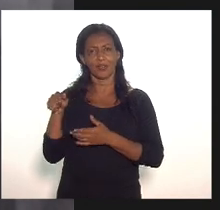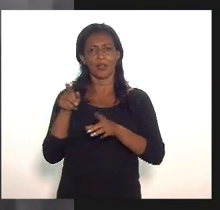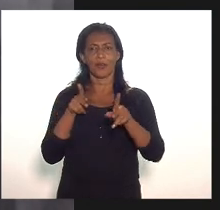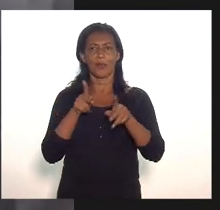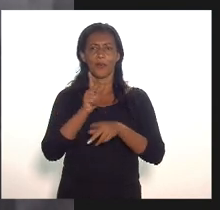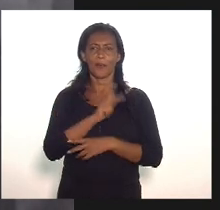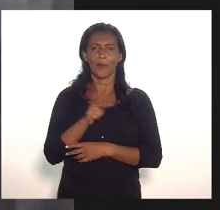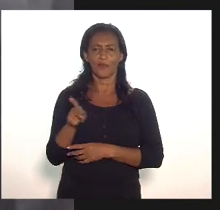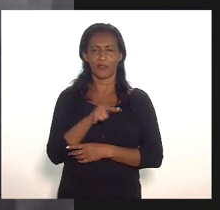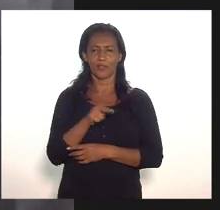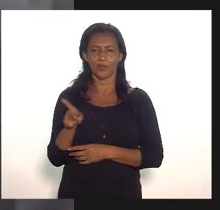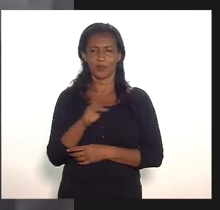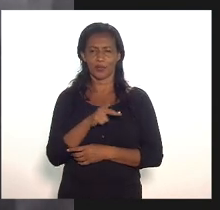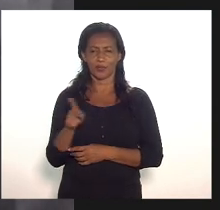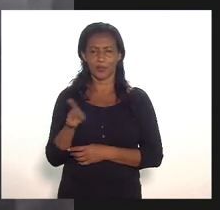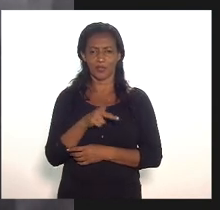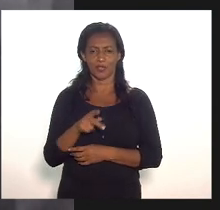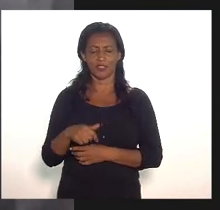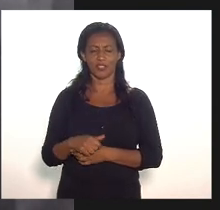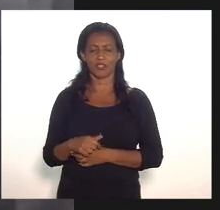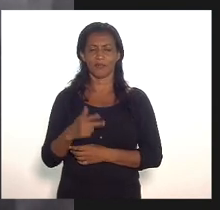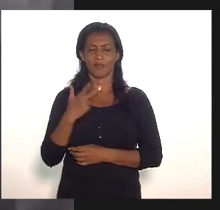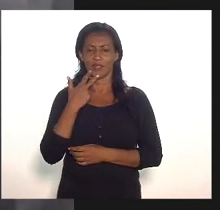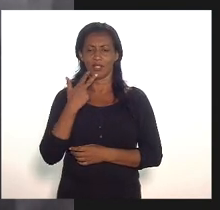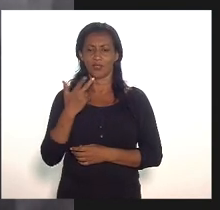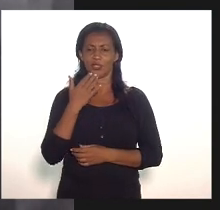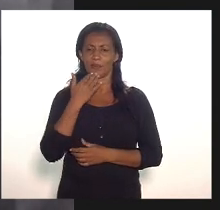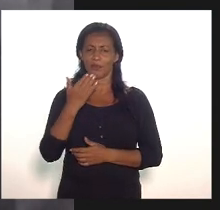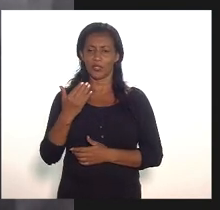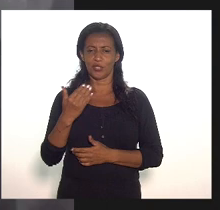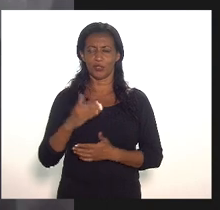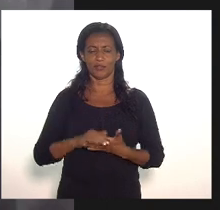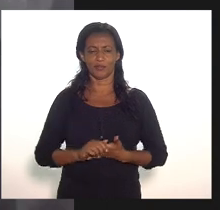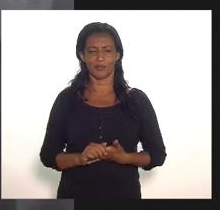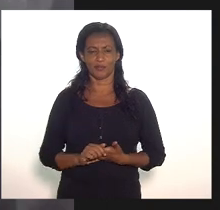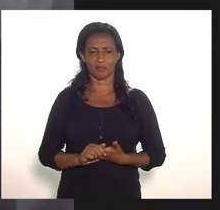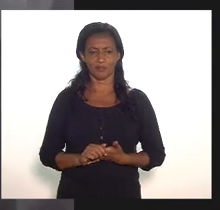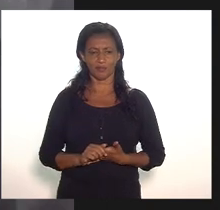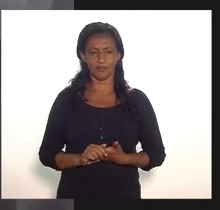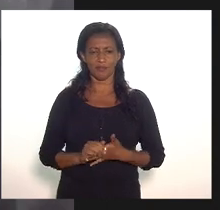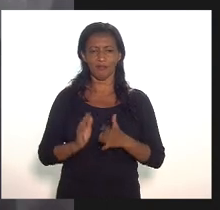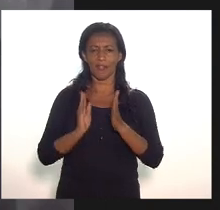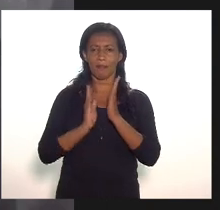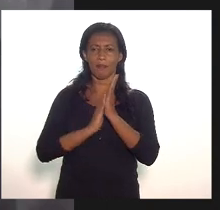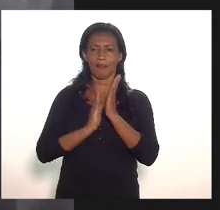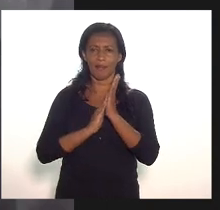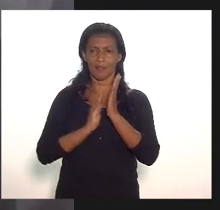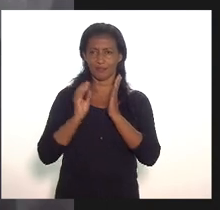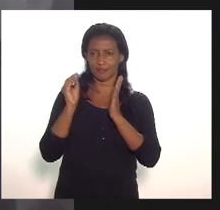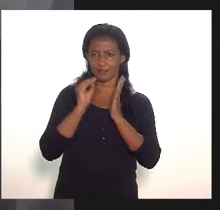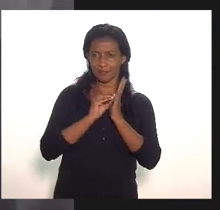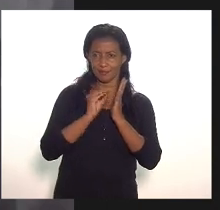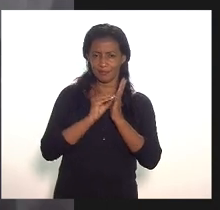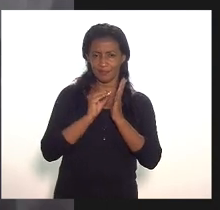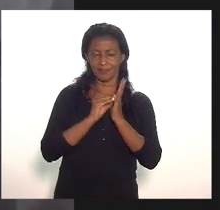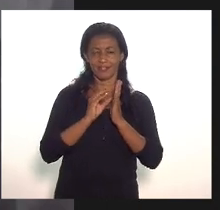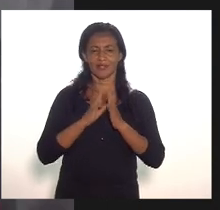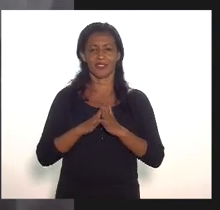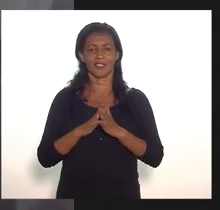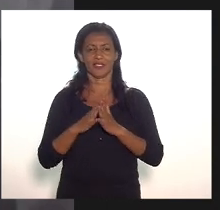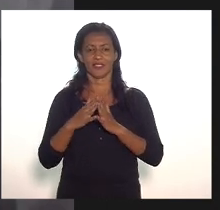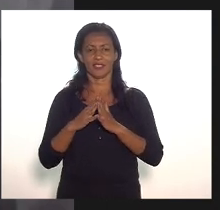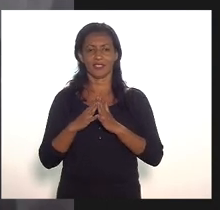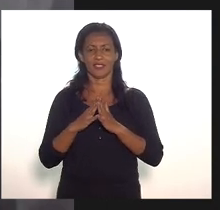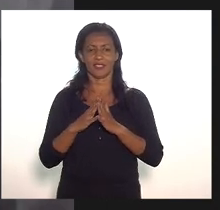professores. Eu tinha feito uma indicação parlamentar enquanto o projeto estava tramitando, eu não sabia. Eu tinha